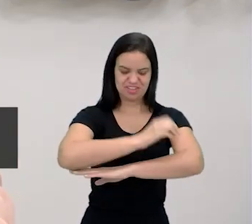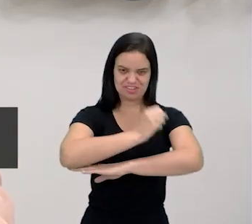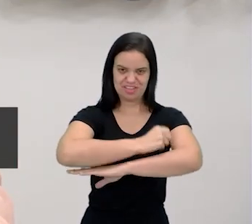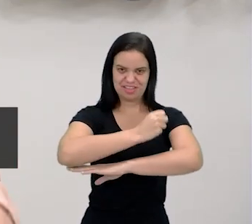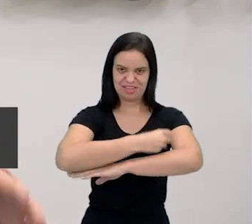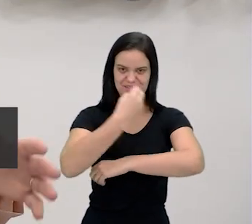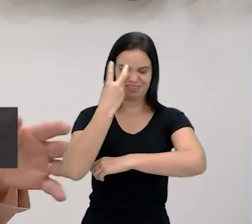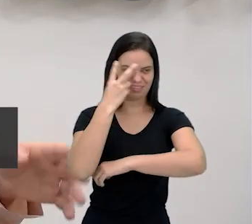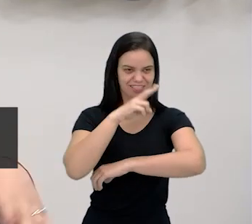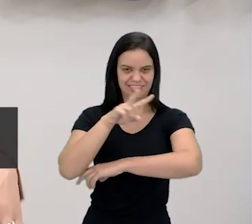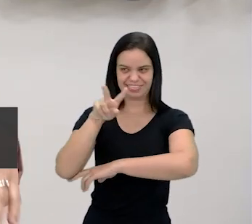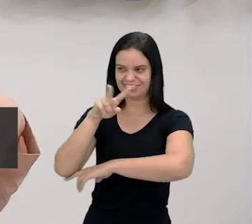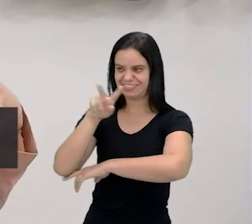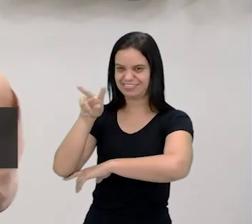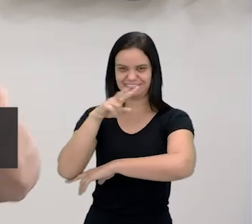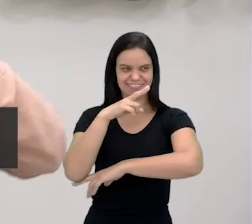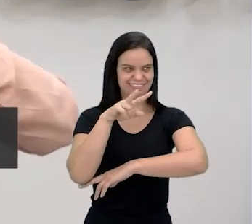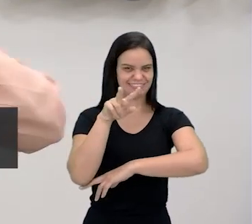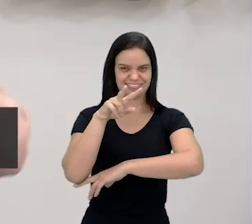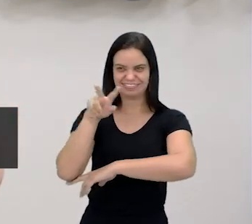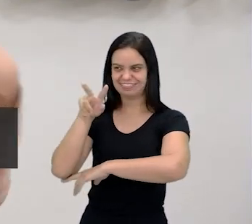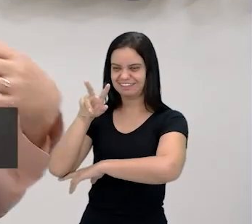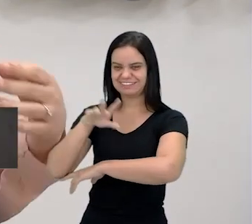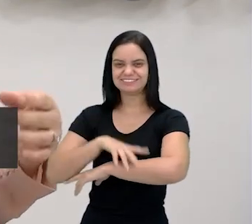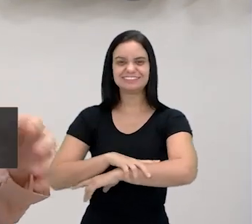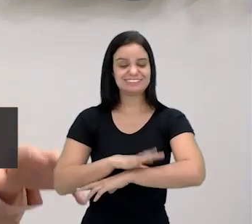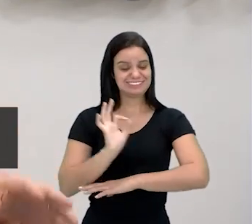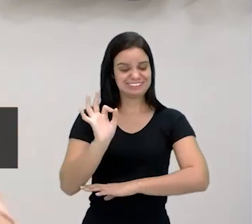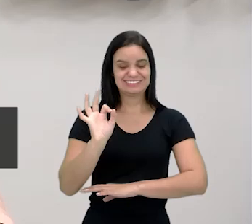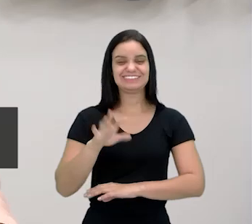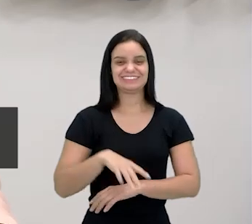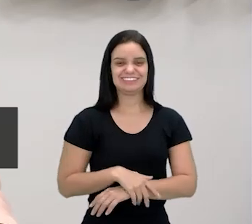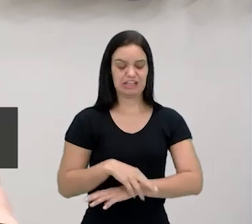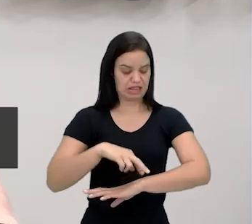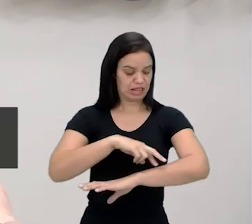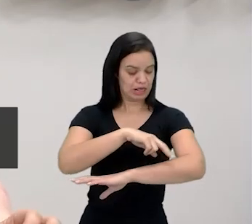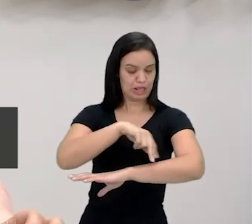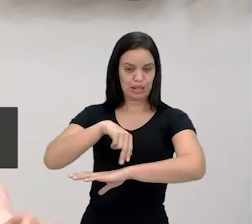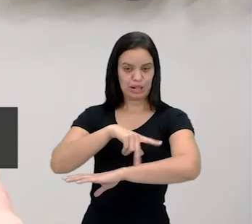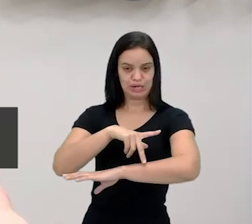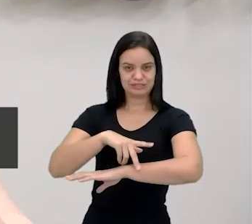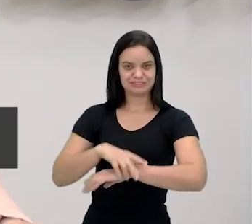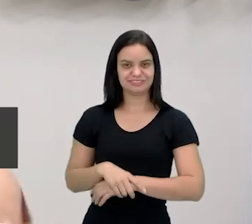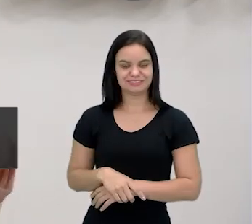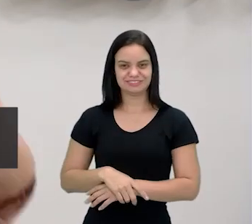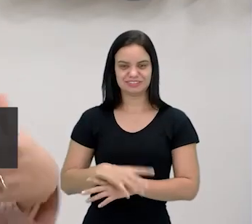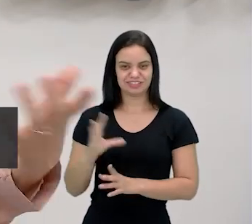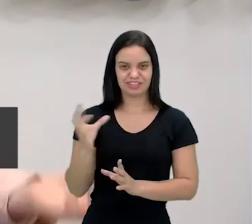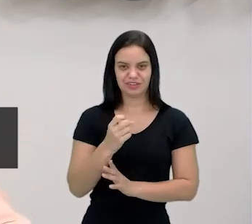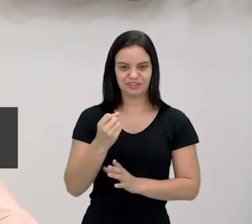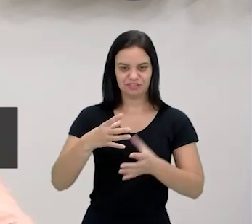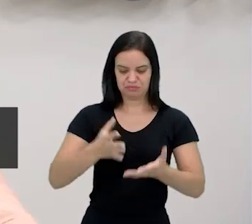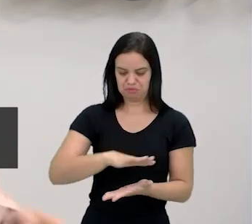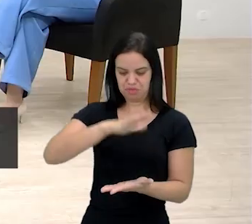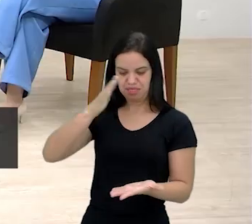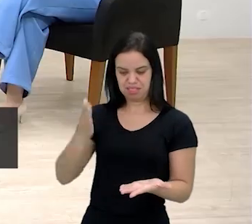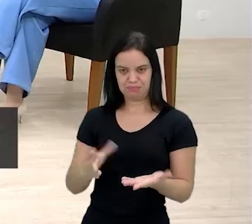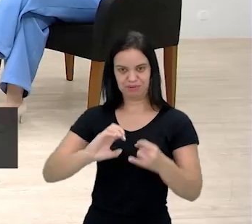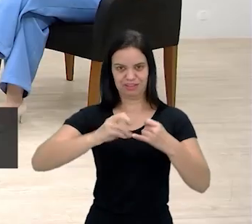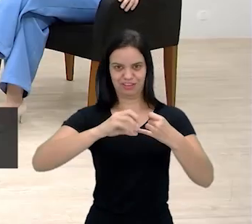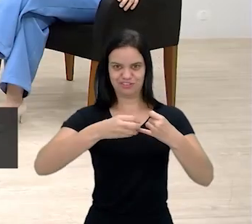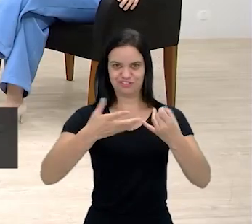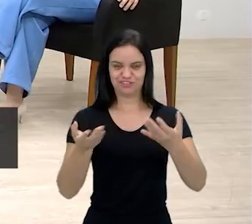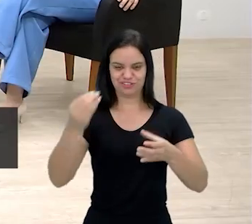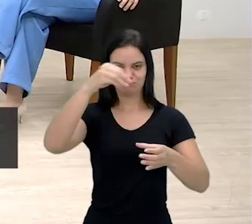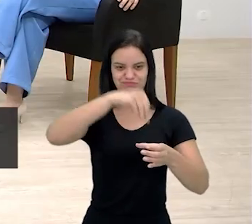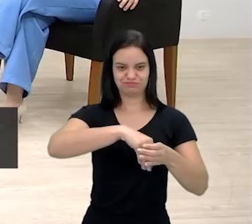para passar. E passava o porco, passava um outro inseto. Aí passou o João Ratão, que caiu na panela de feijão, no final, né?